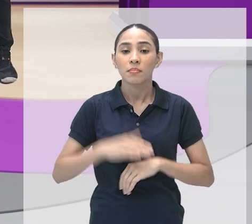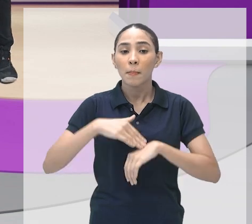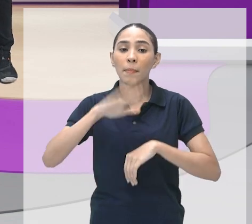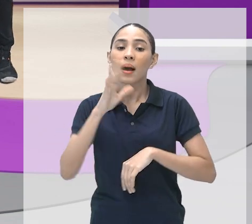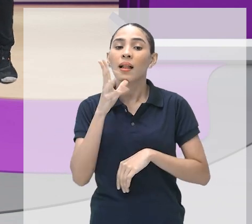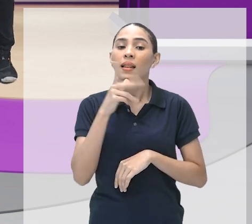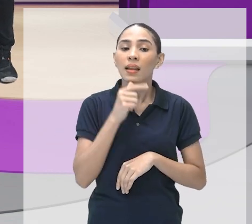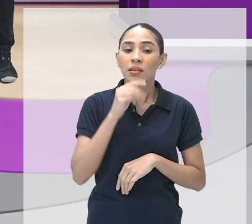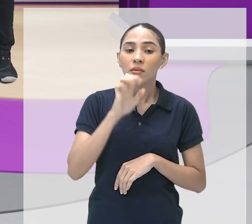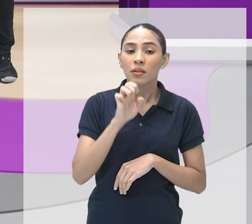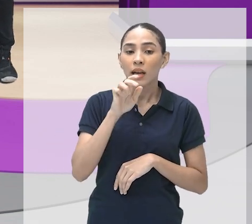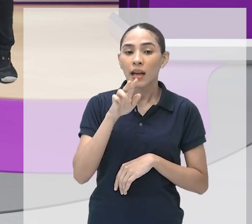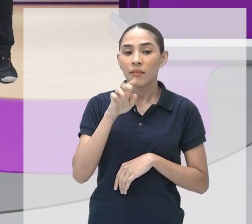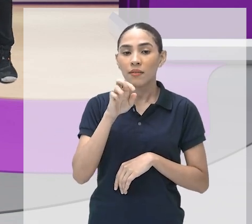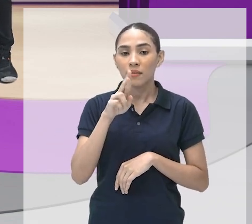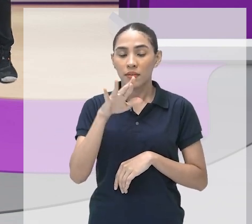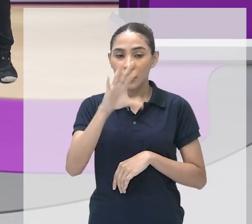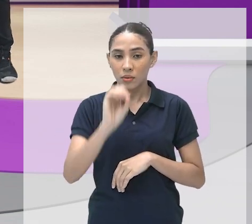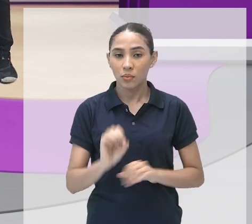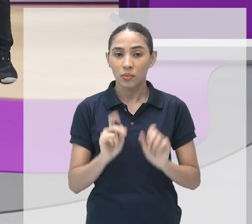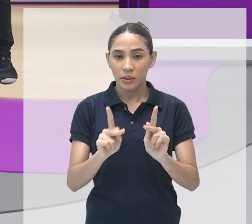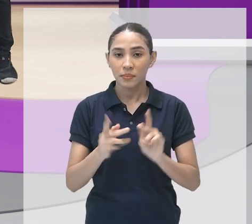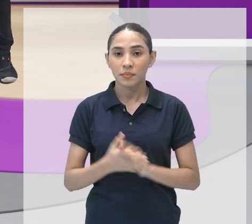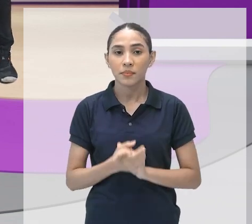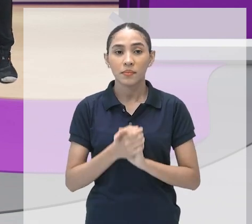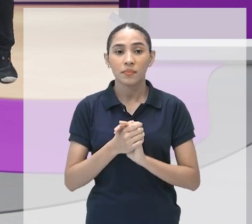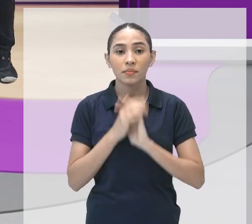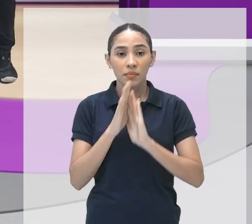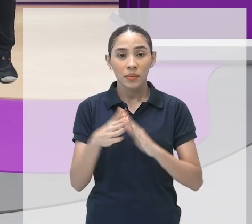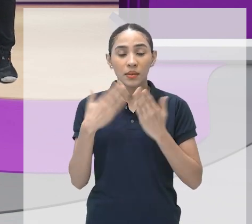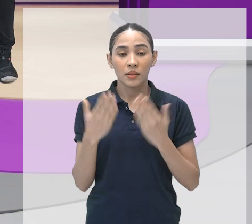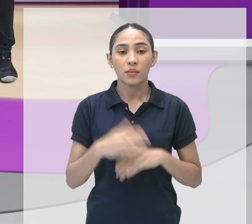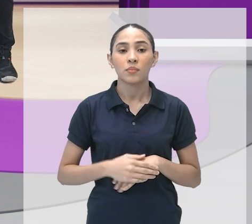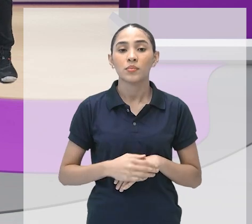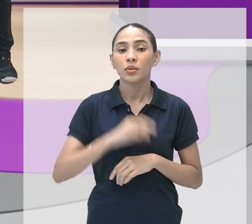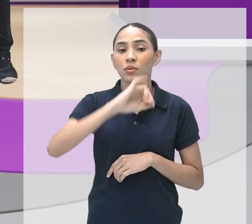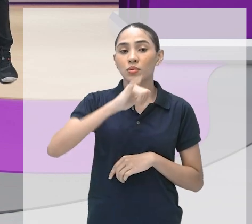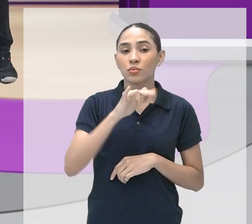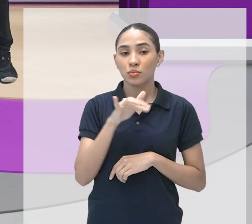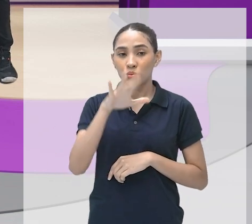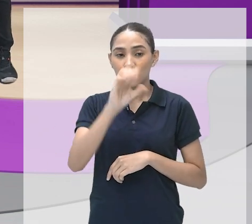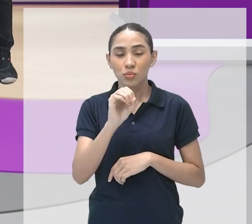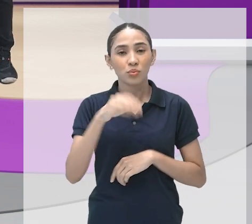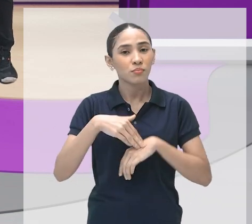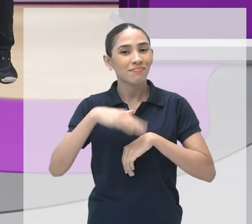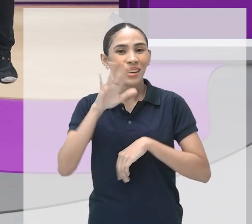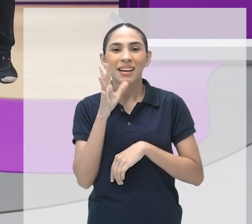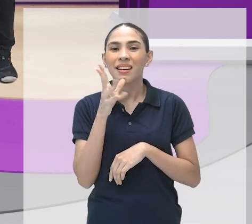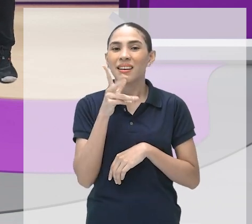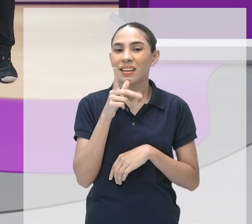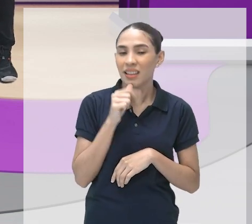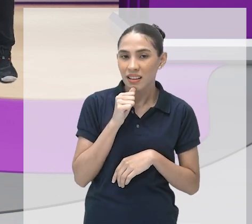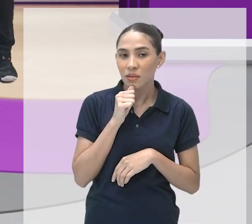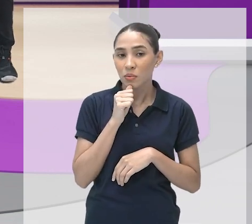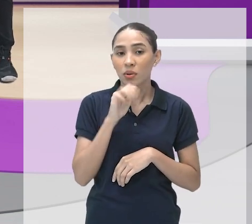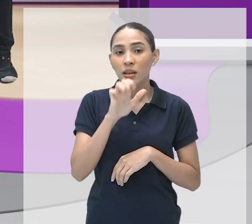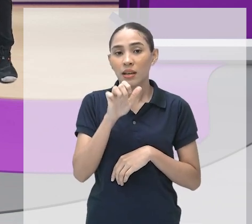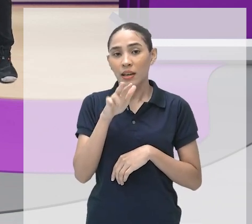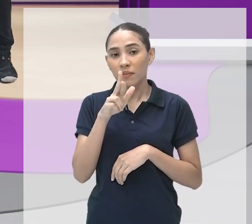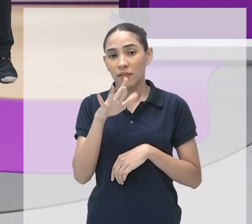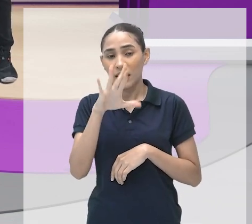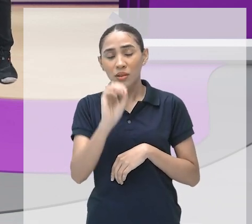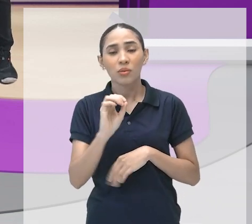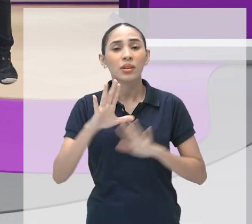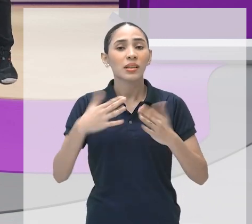mais lento do que o Everton. Tudo bem? Então, o piloto Júlio foi mais lento do que o Everton. E aí nós temos